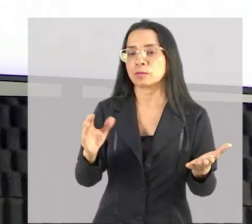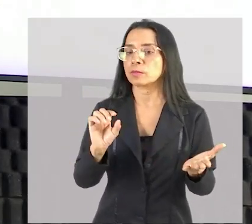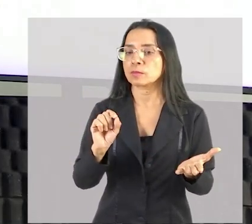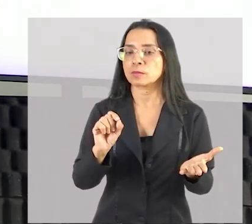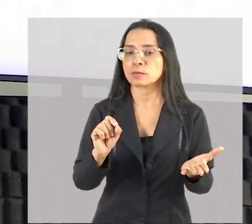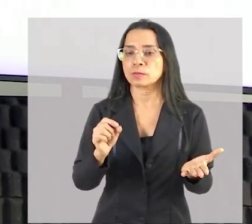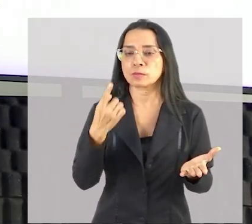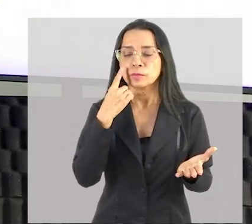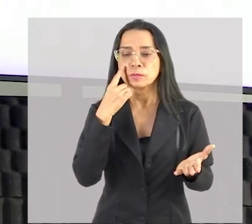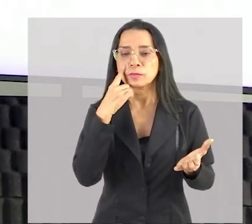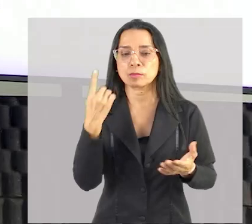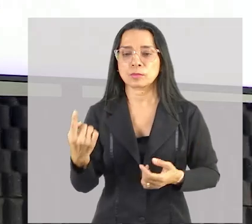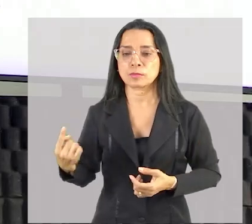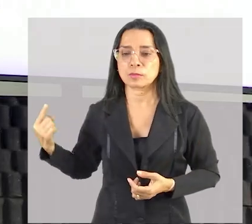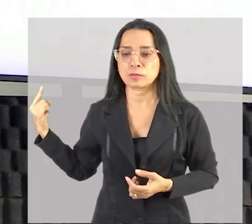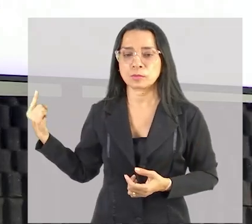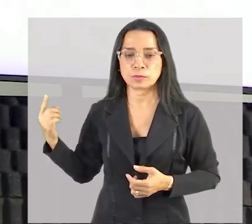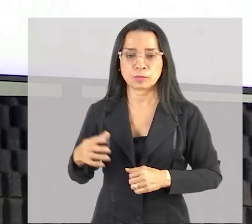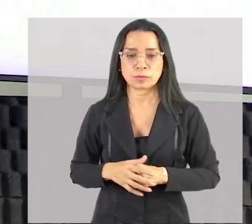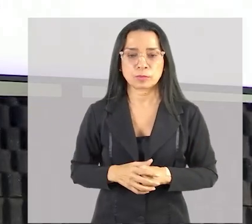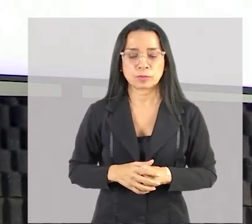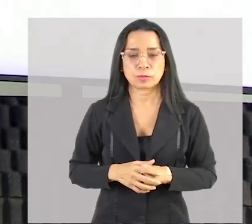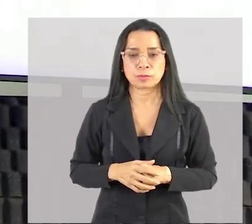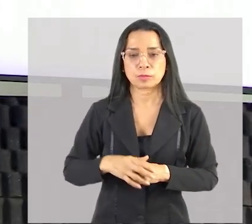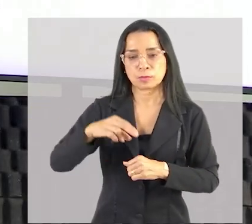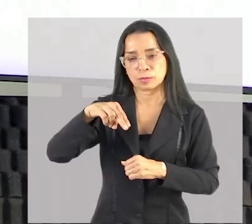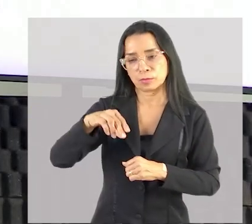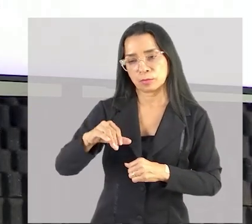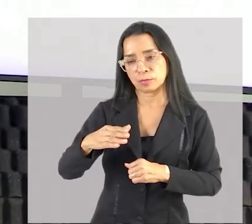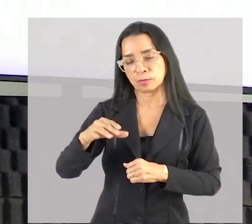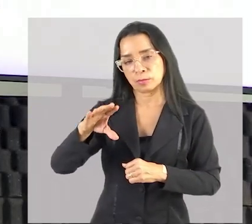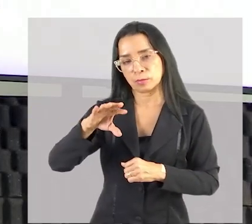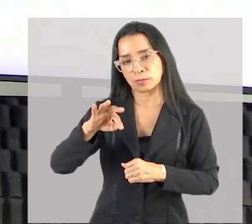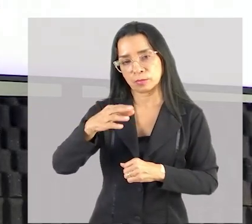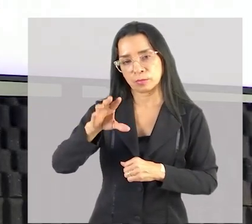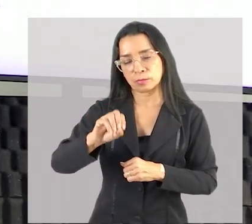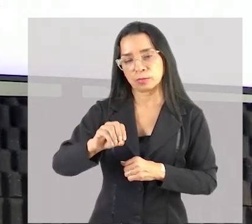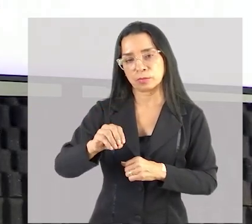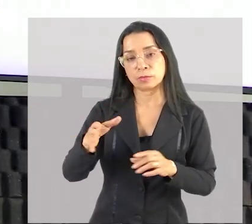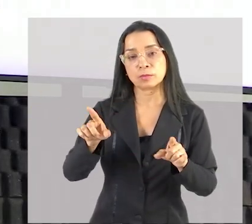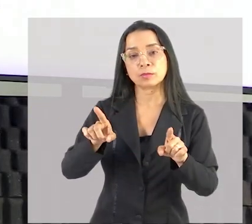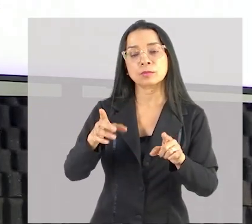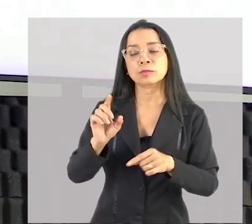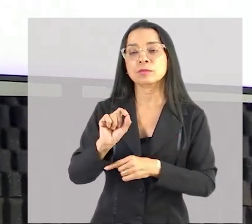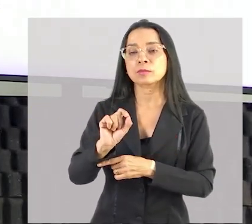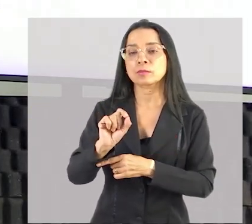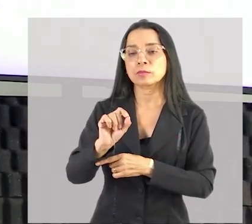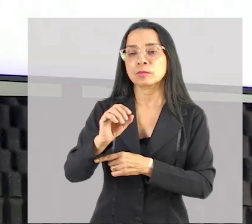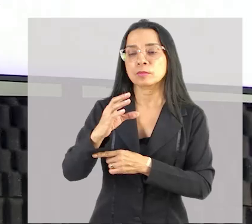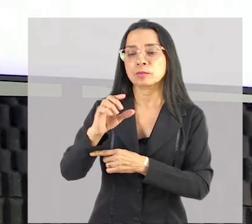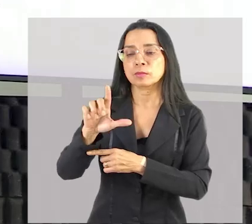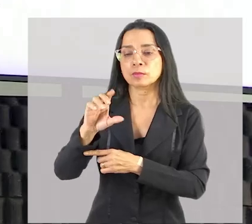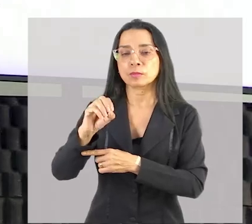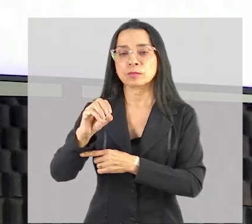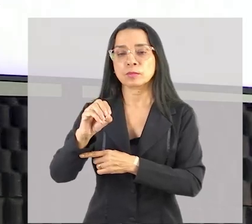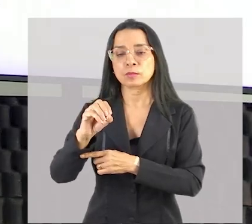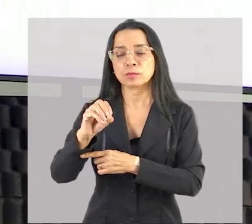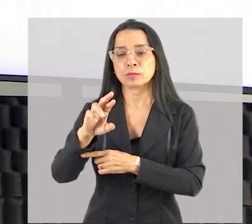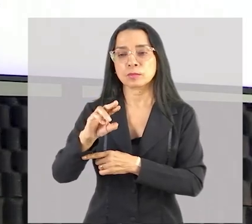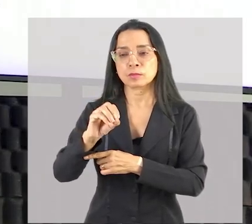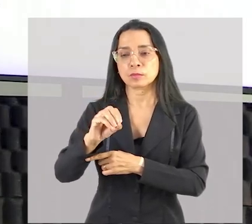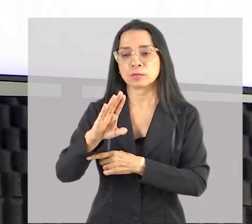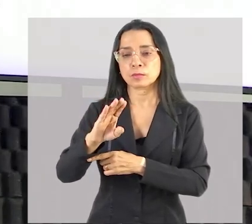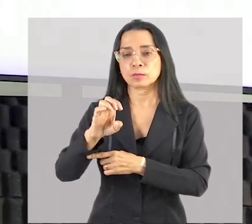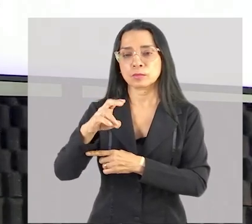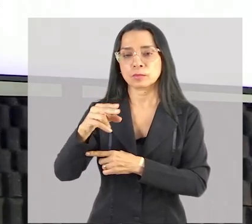o que você está vendo aqui é uma nitração do clorobenzeno. Tem como seria uma